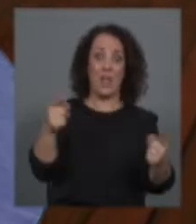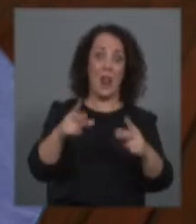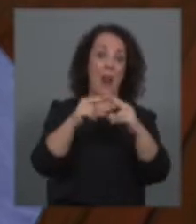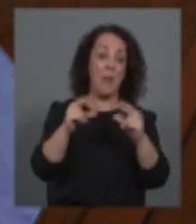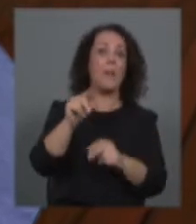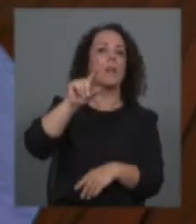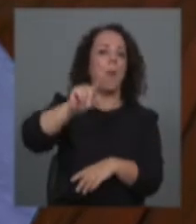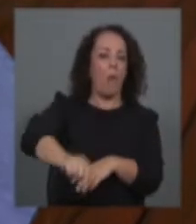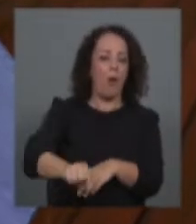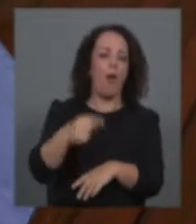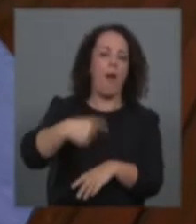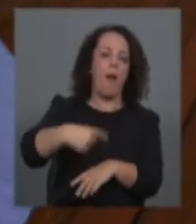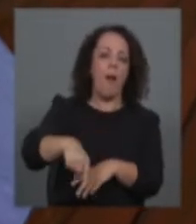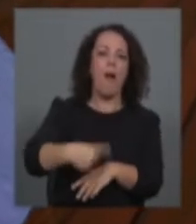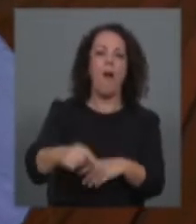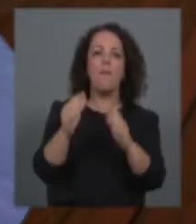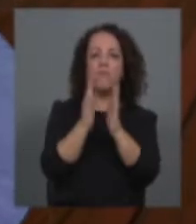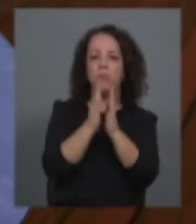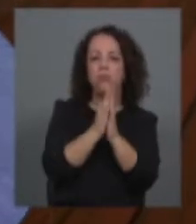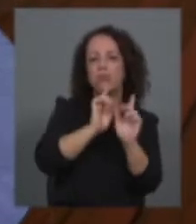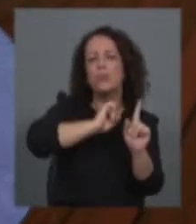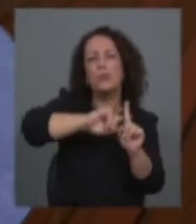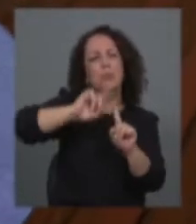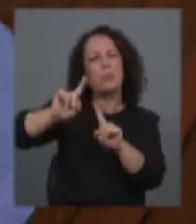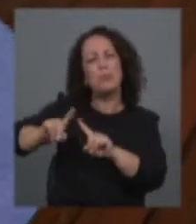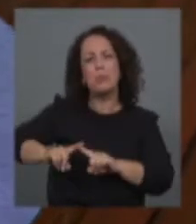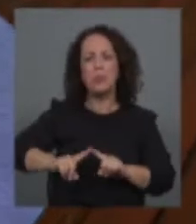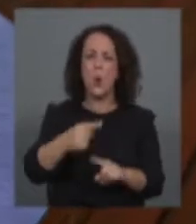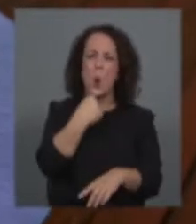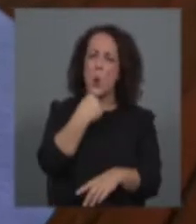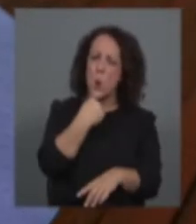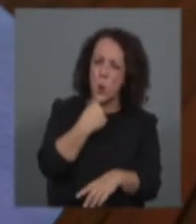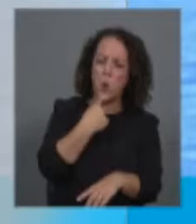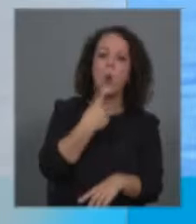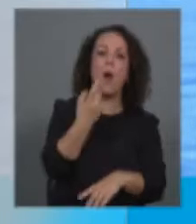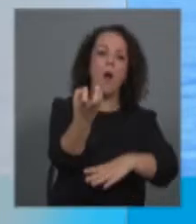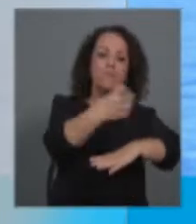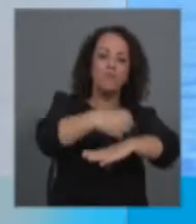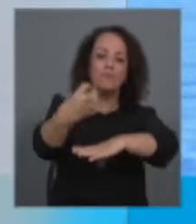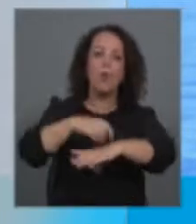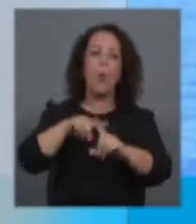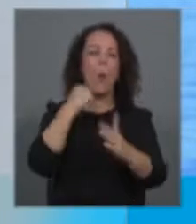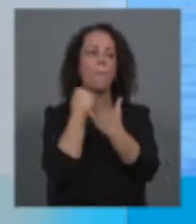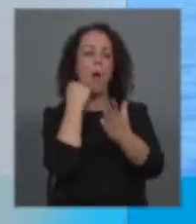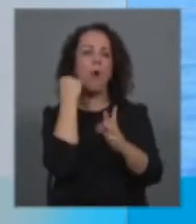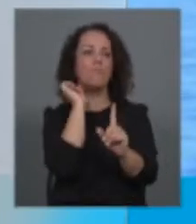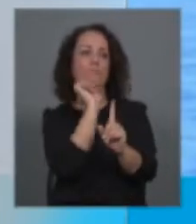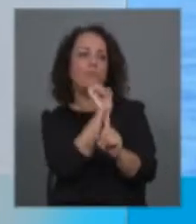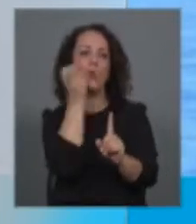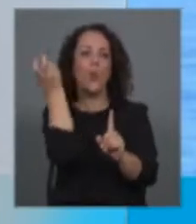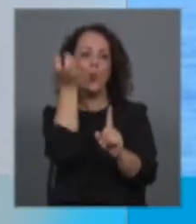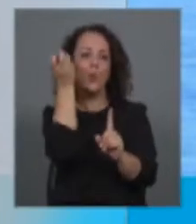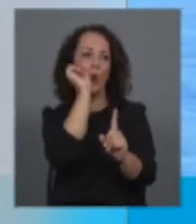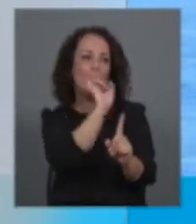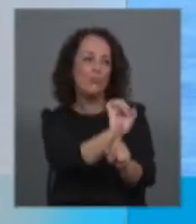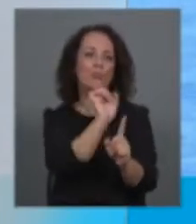também, há muitos ritos diferentes e, portanto, houve vários símbolos culturais e que marcam esta presença da comunidade cristã